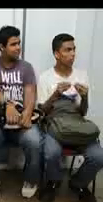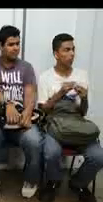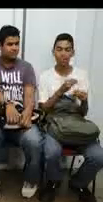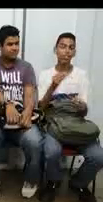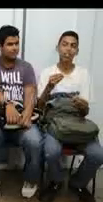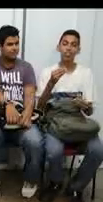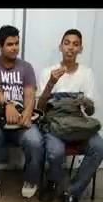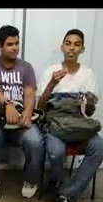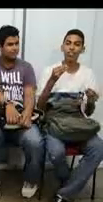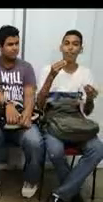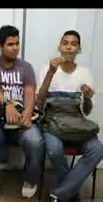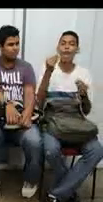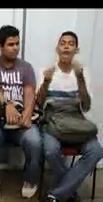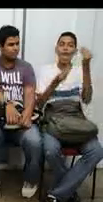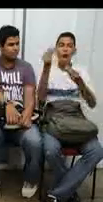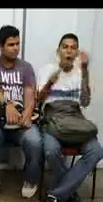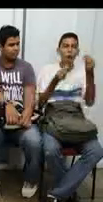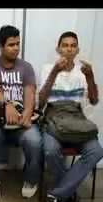em Libras.